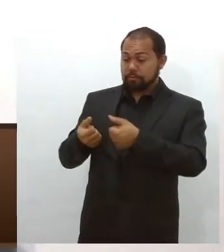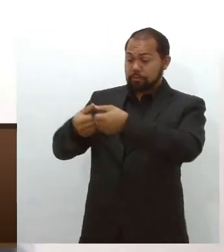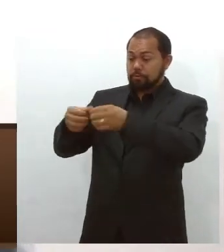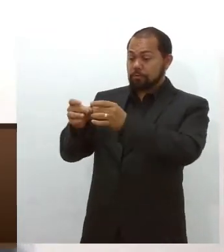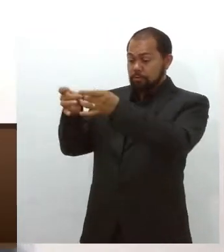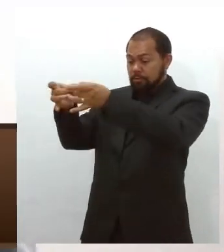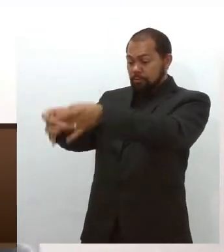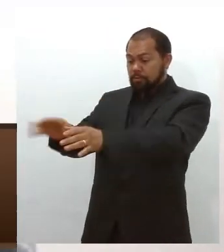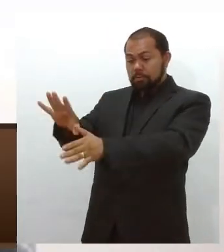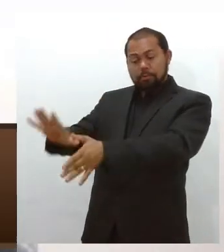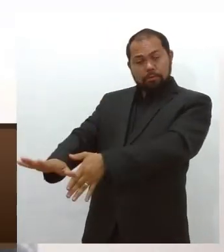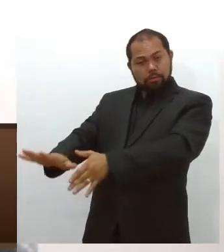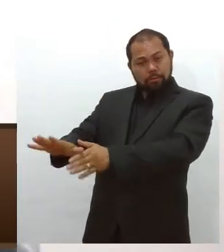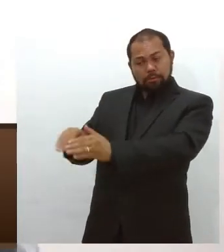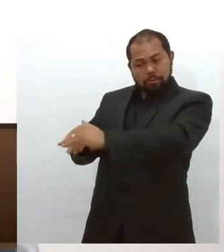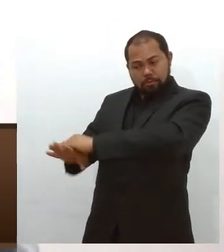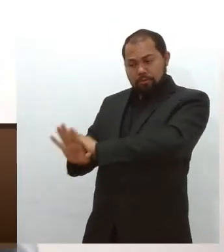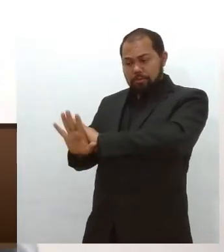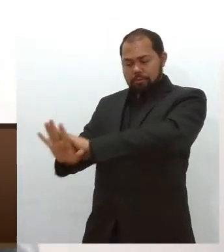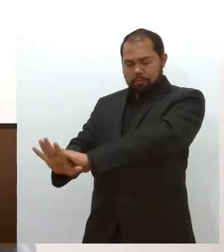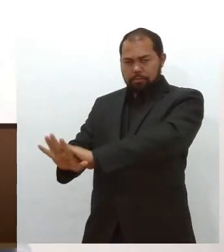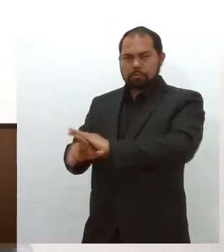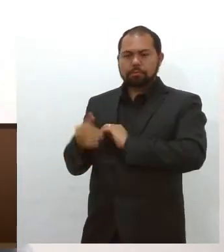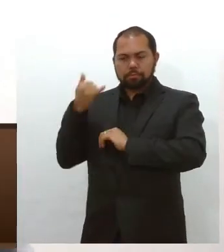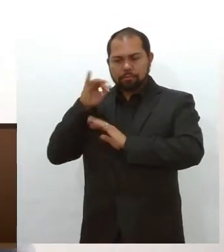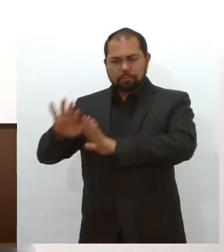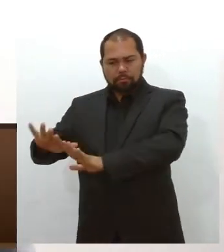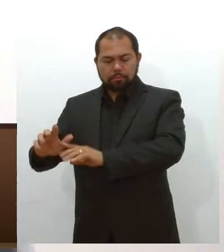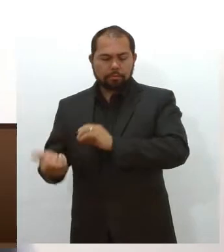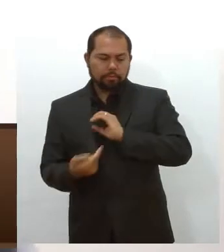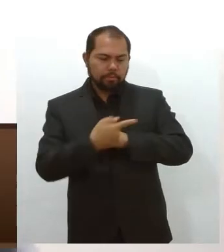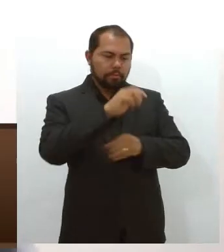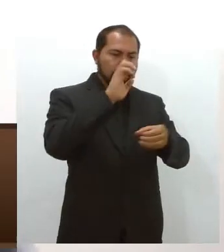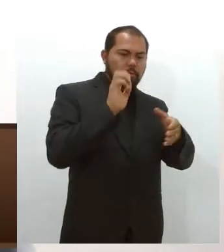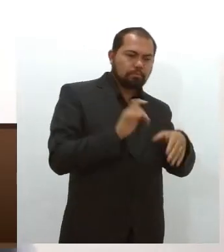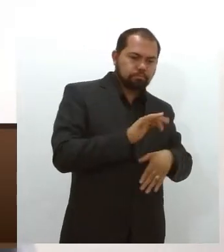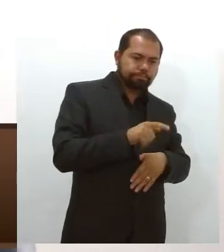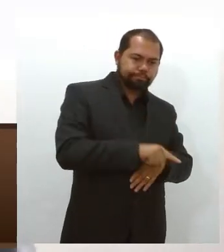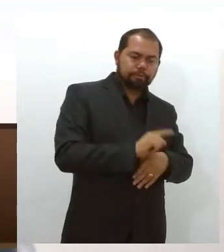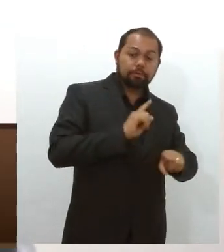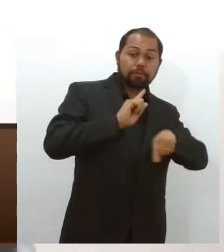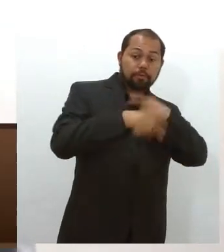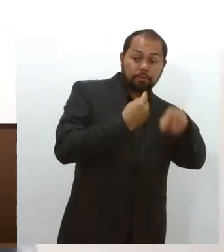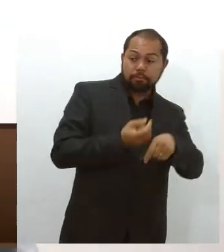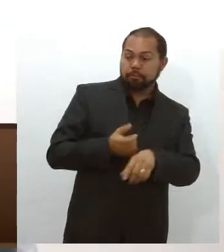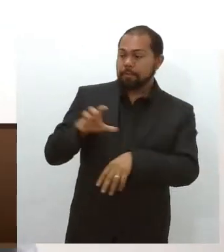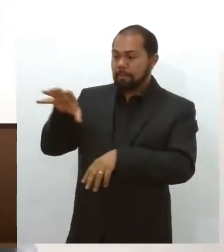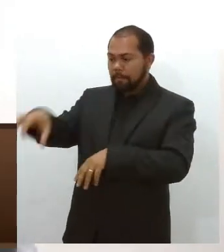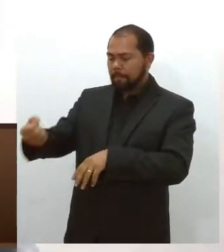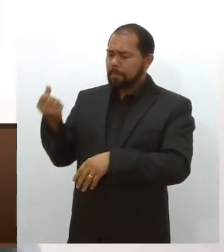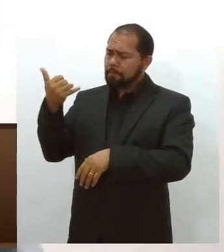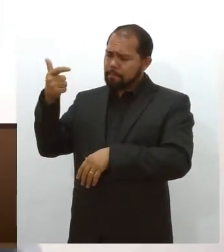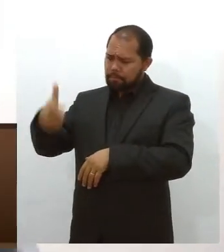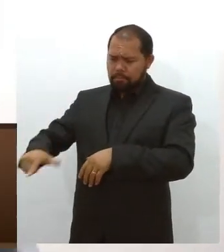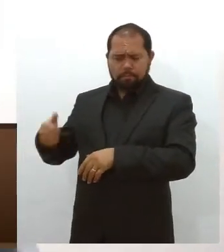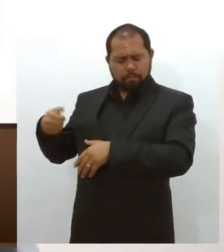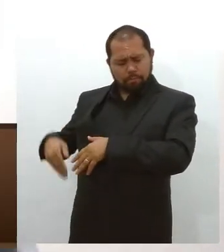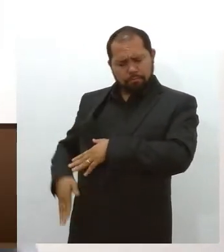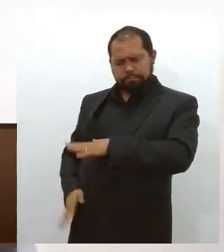guardado ali para o eleitor votar e pegar de volta o seu celular ou qualquer outro equipamento que ele